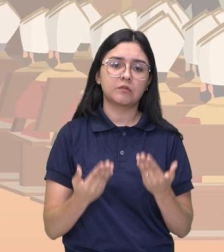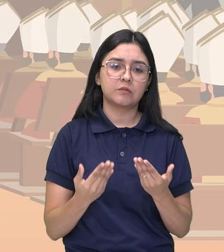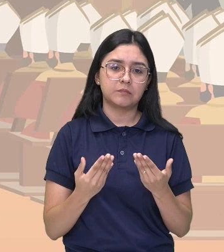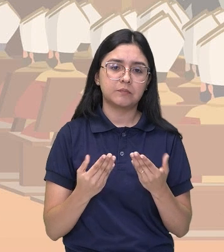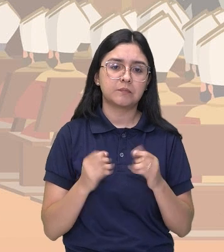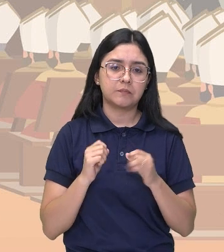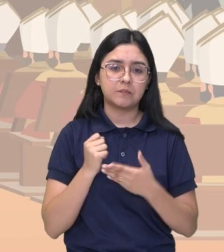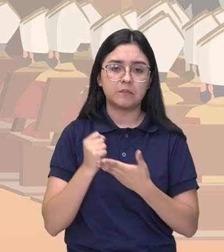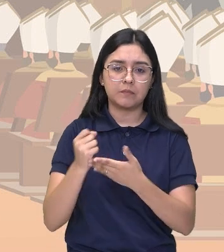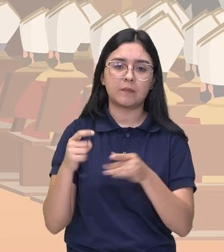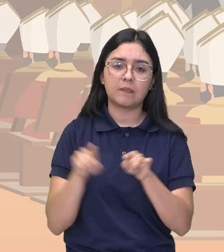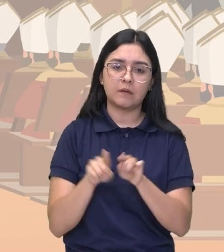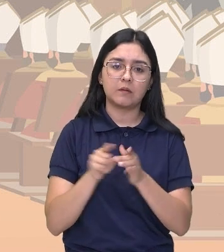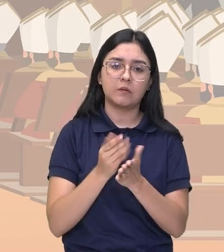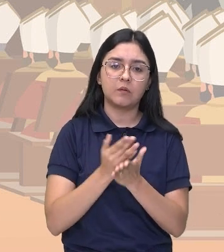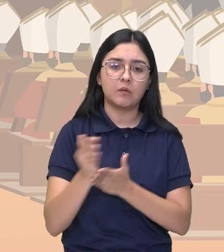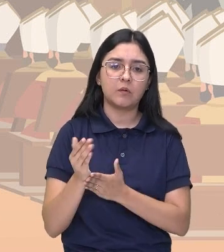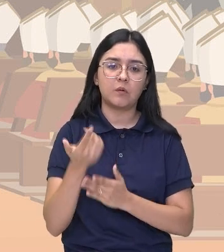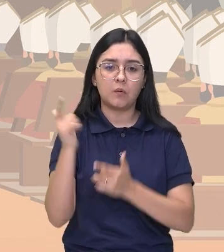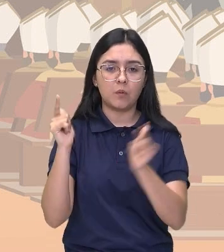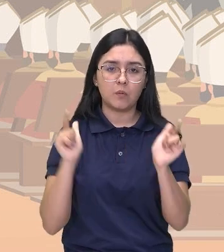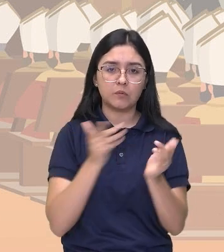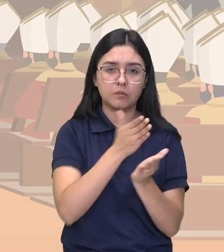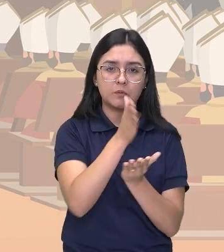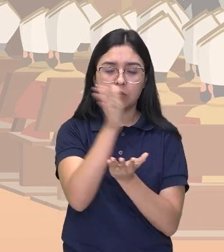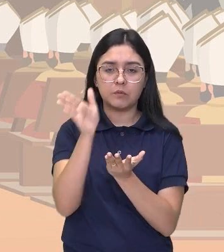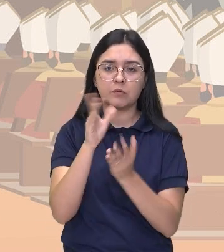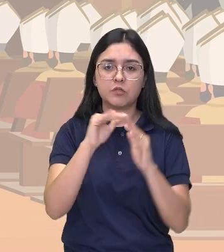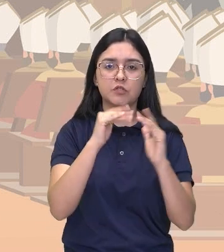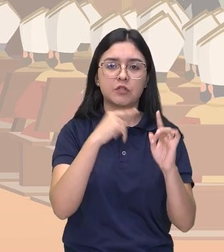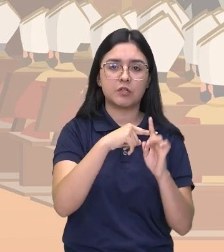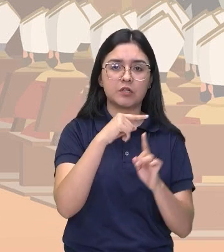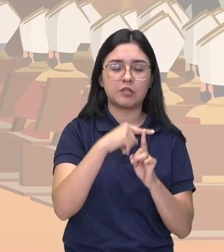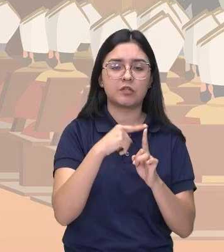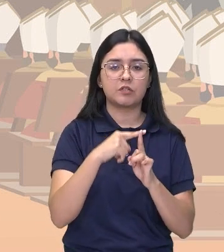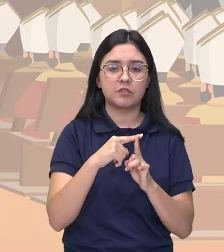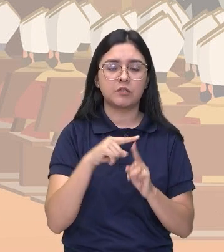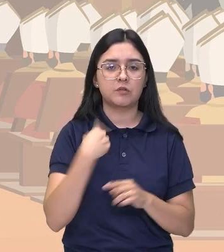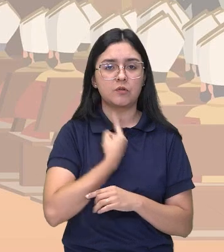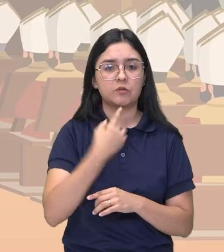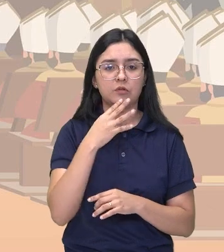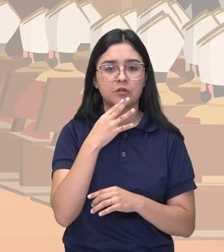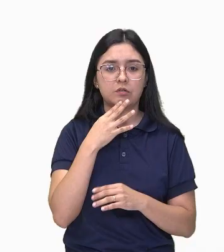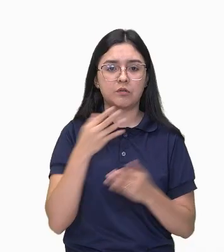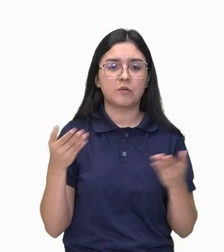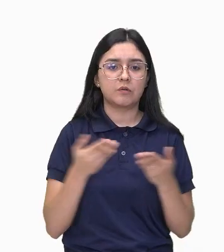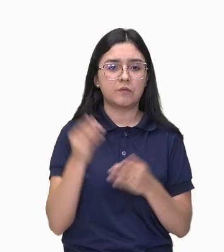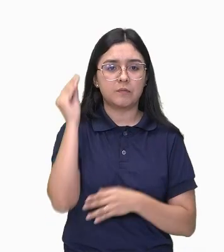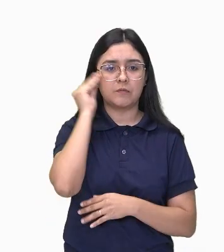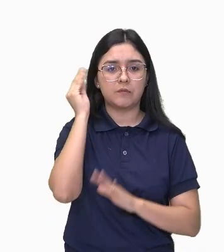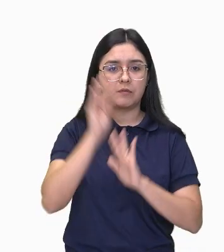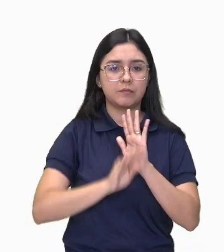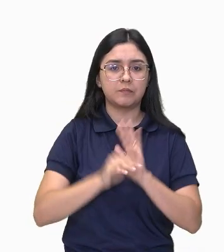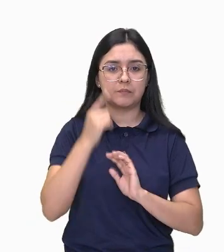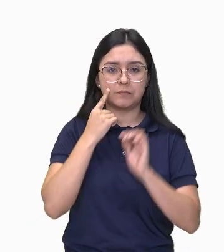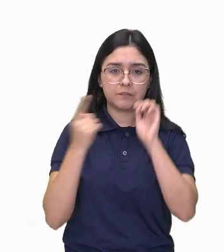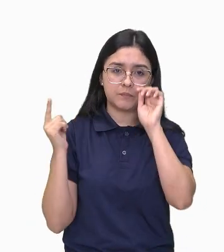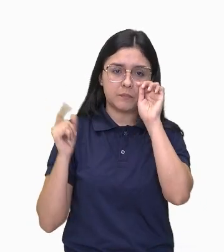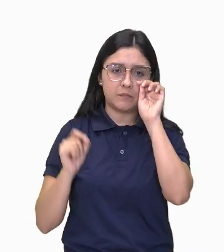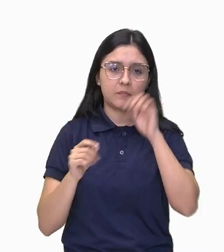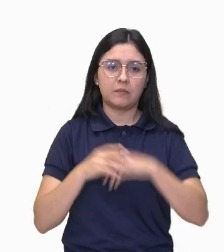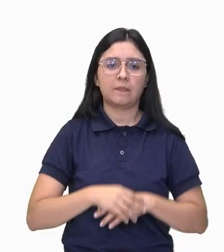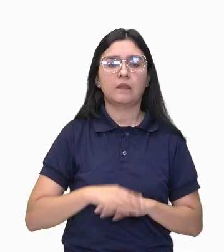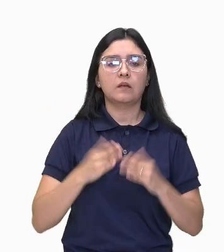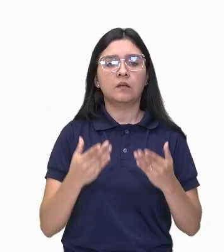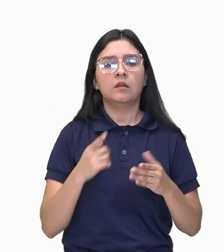pôde, inclusive, dar origem a outras ramificações das igrejas cristãs que a gente conhece hoje. Vamos ao texto.